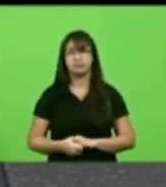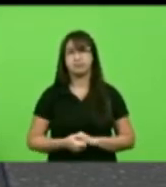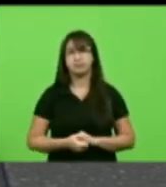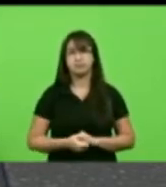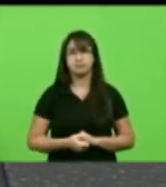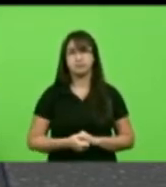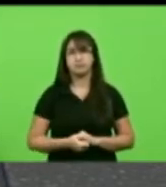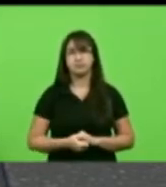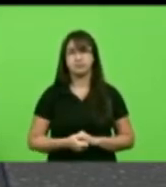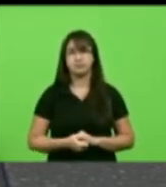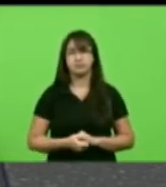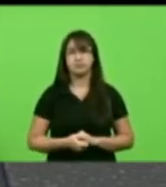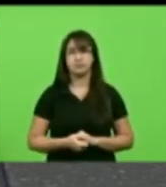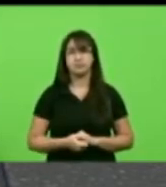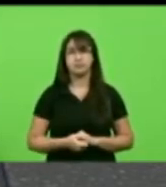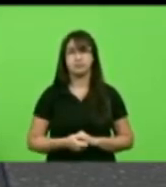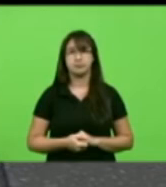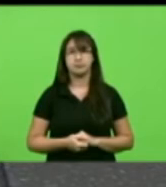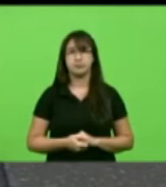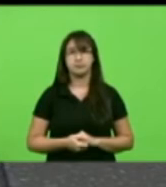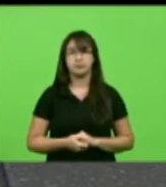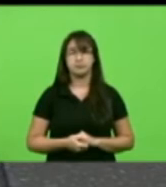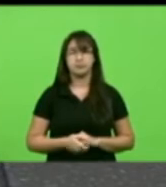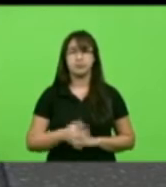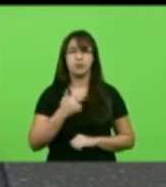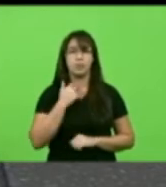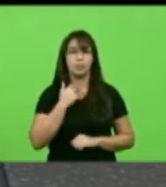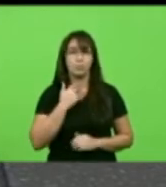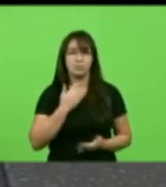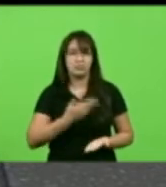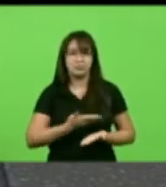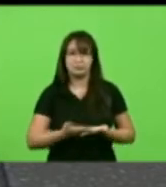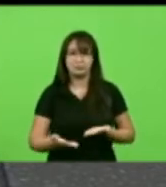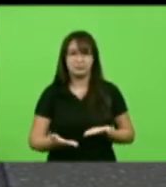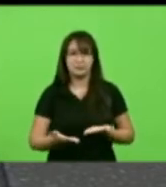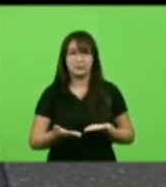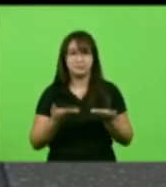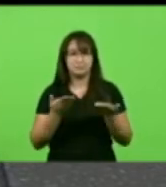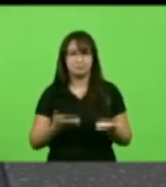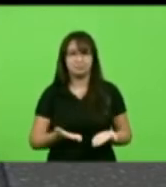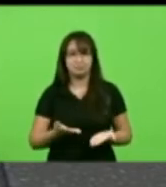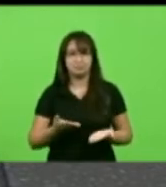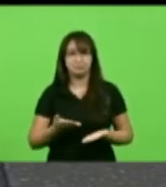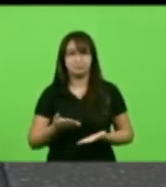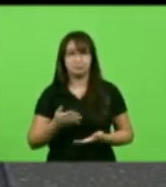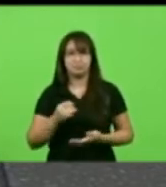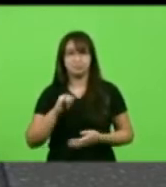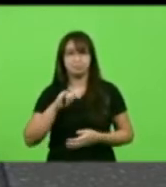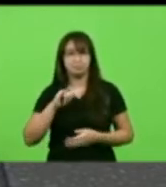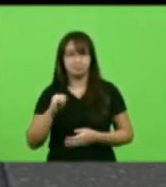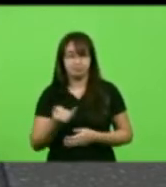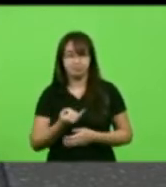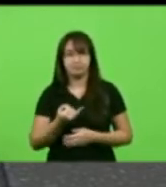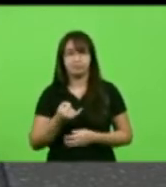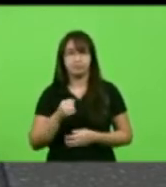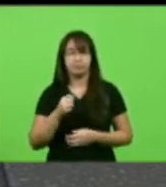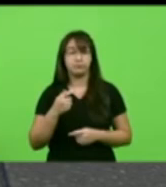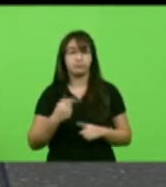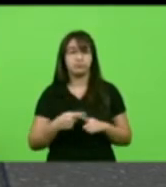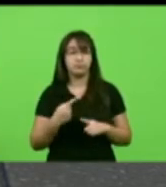podemos perder essa oportunidade sobre pena de